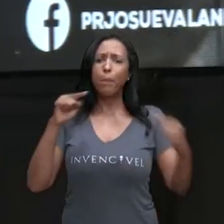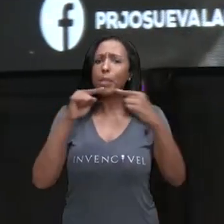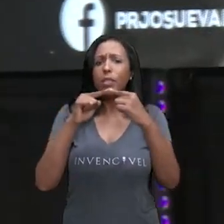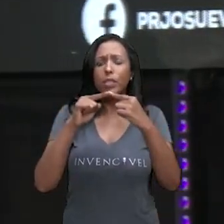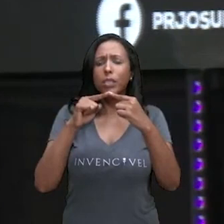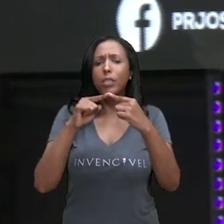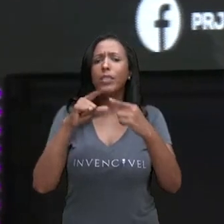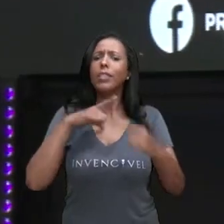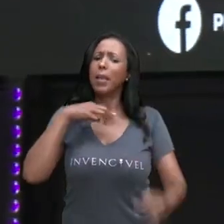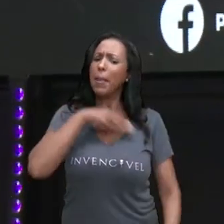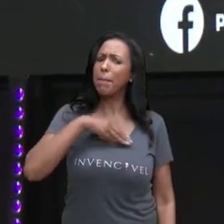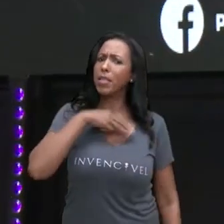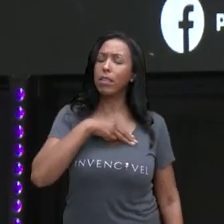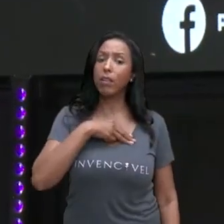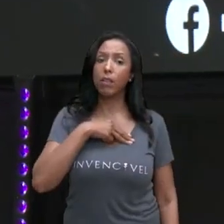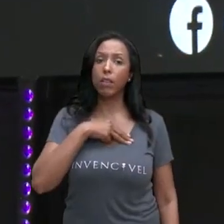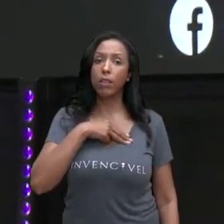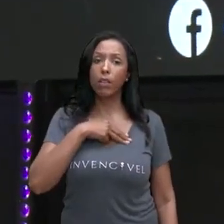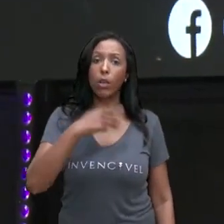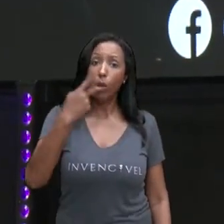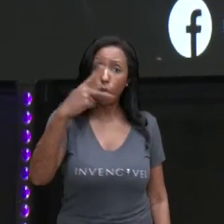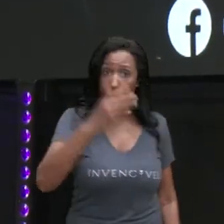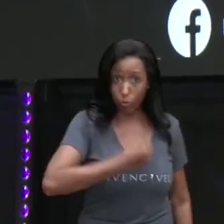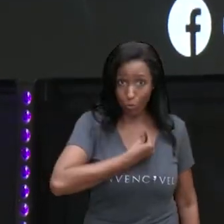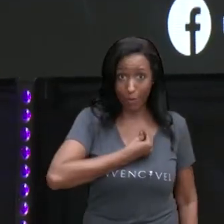A Bíblia que o mundo lê é a sua vida.